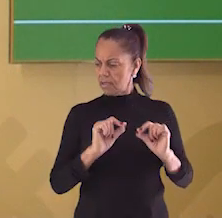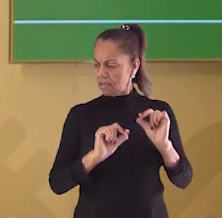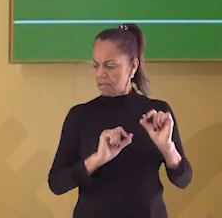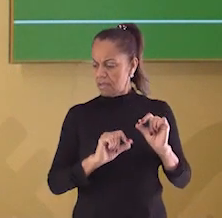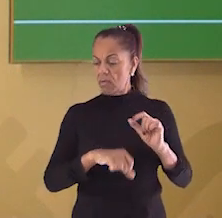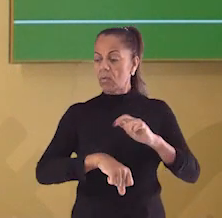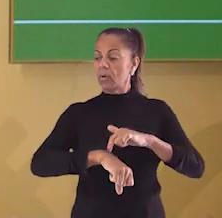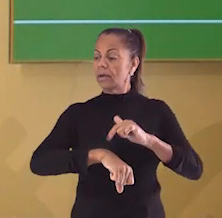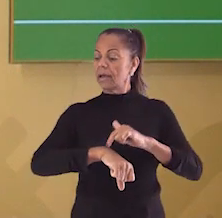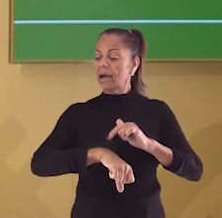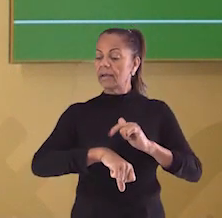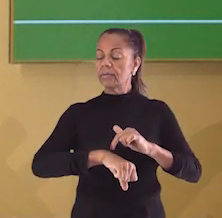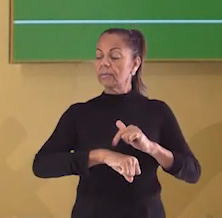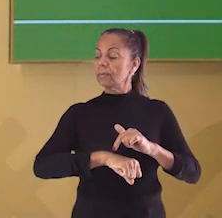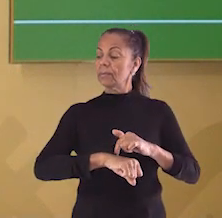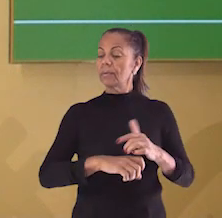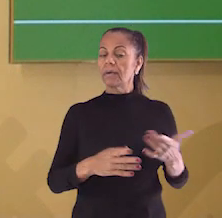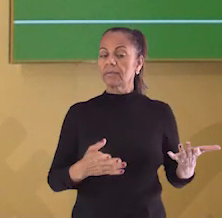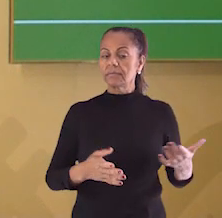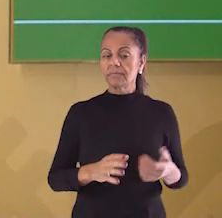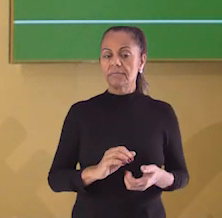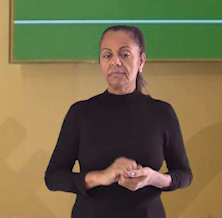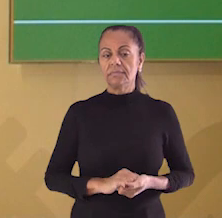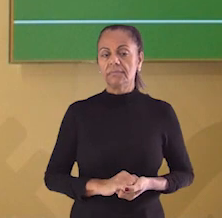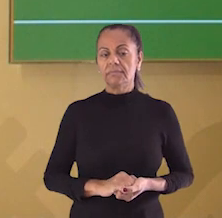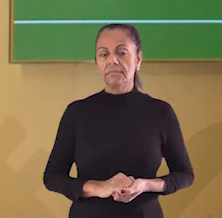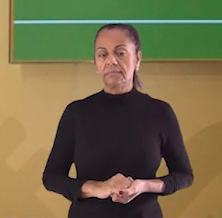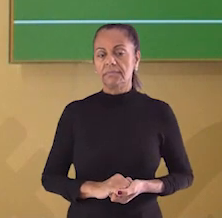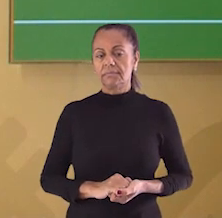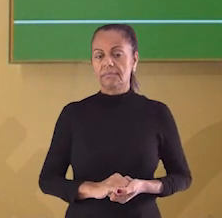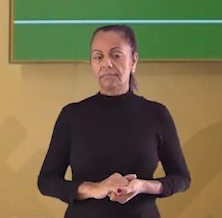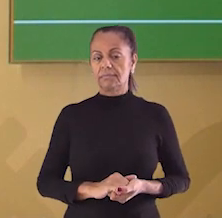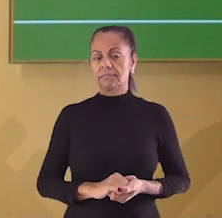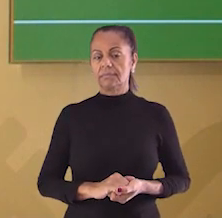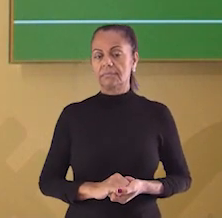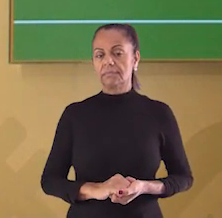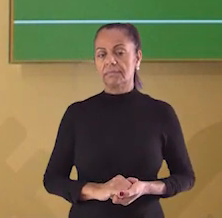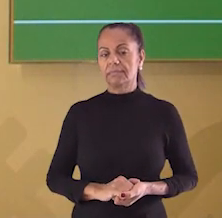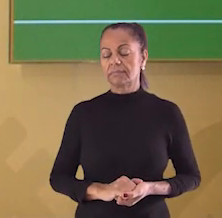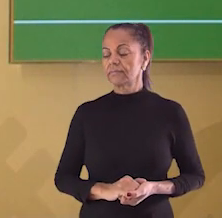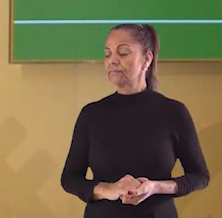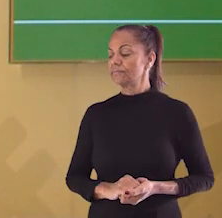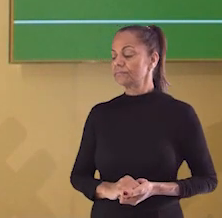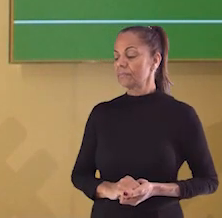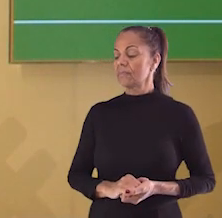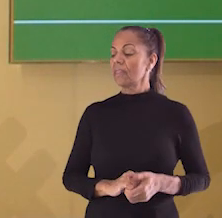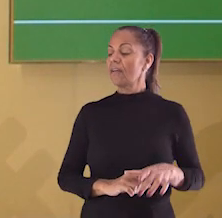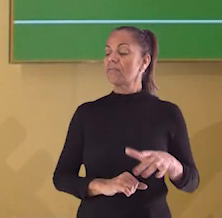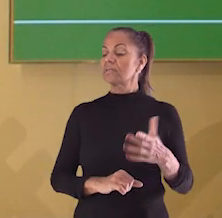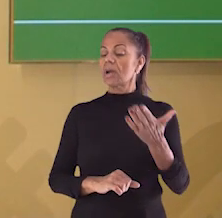merenda preferida na escola? Eu gosto quando eles dão